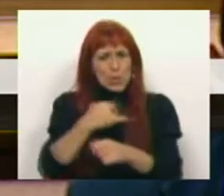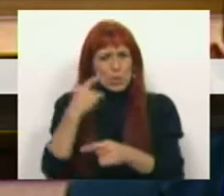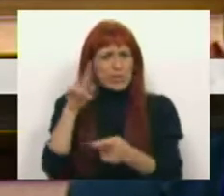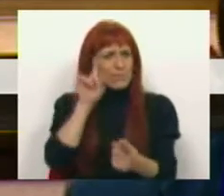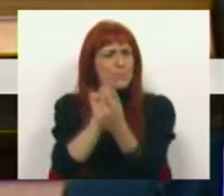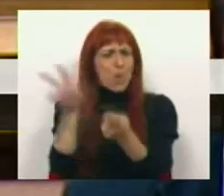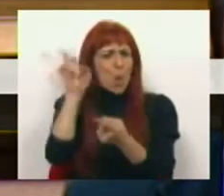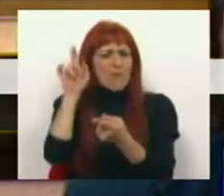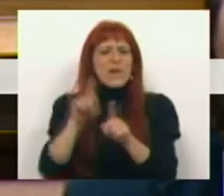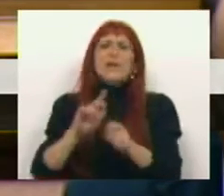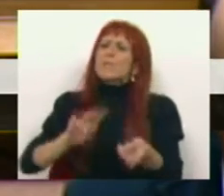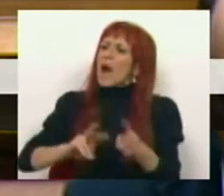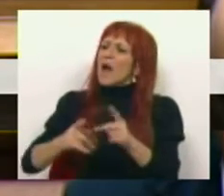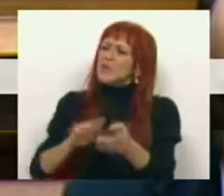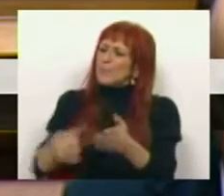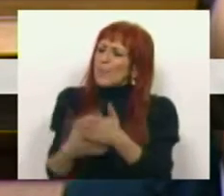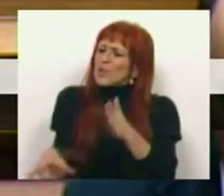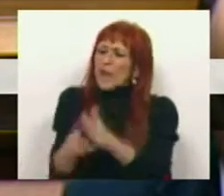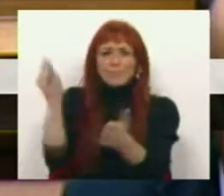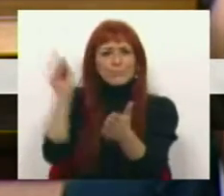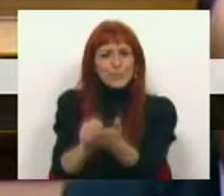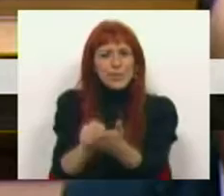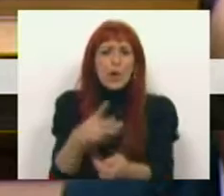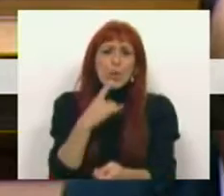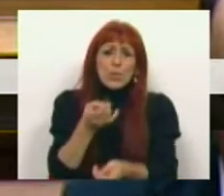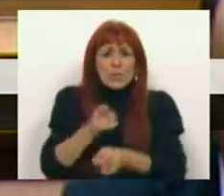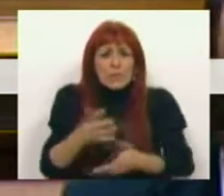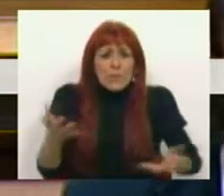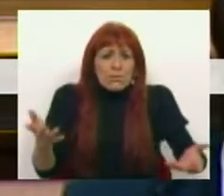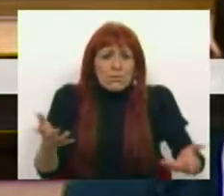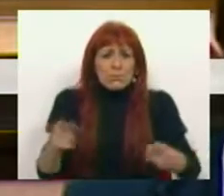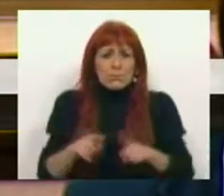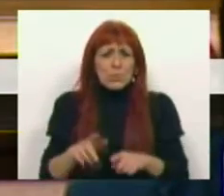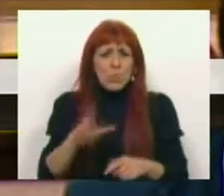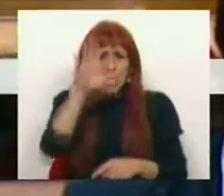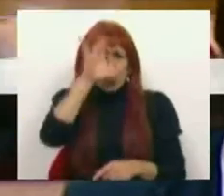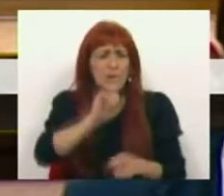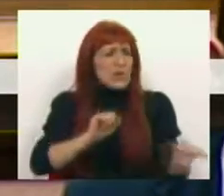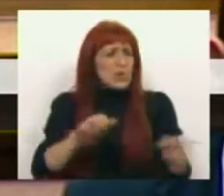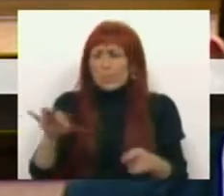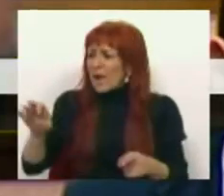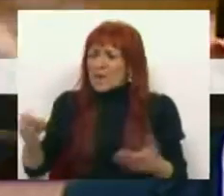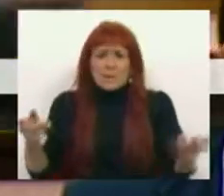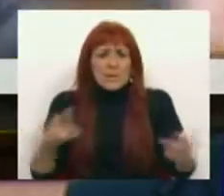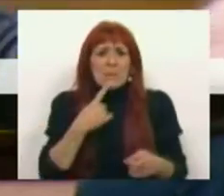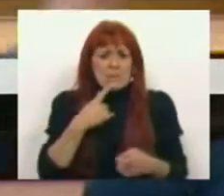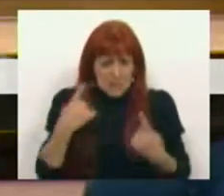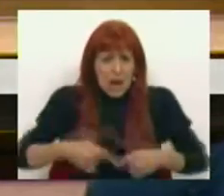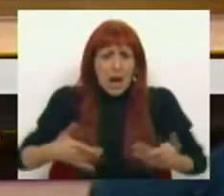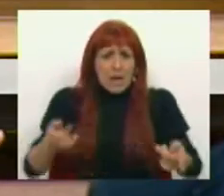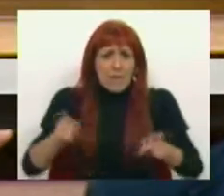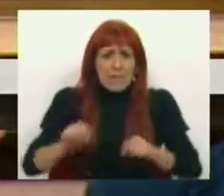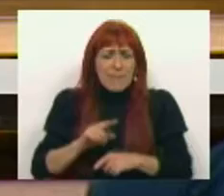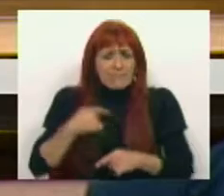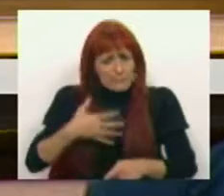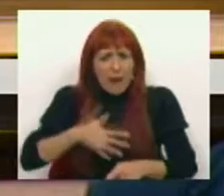pública para alterar a proposta de lei. E pergunto também, da parte do Governo, da parte do Partido Socialista, percebemos que é também